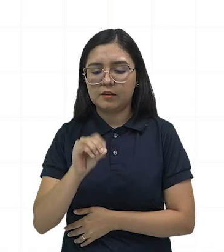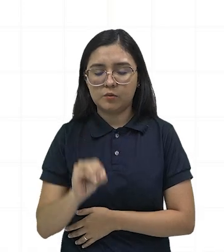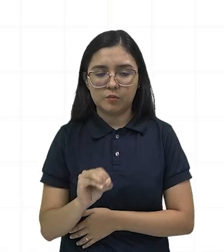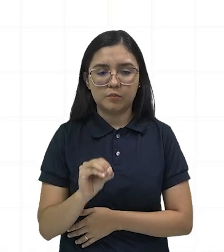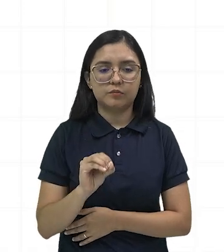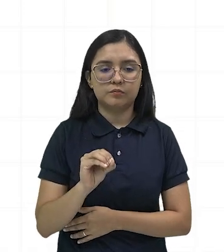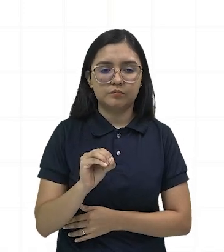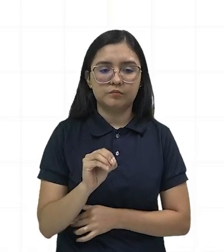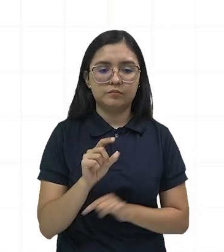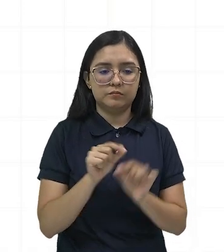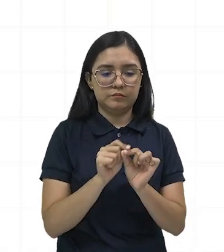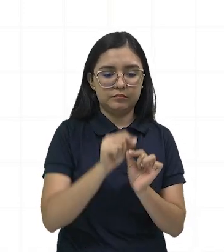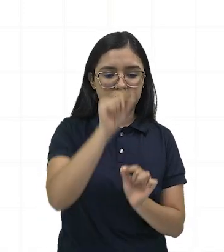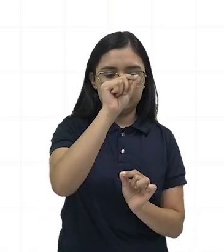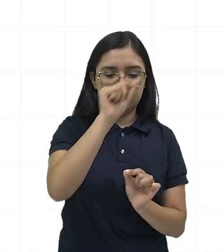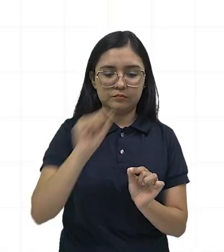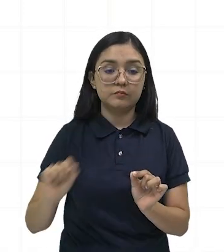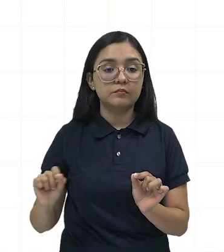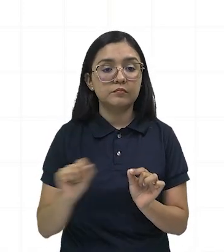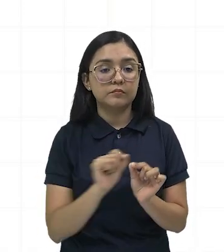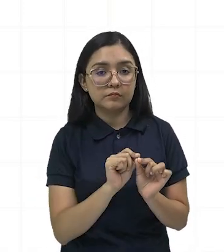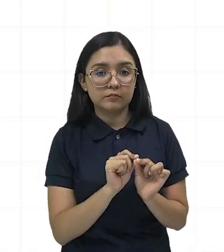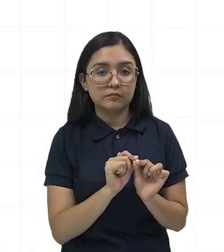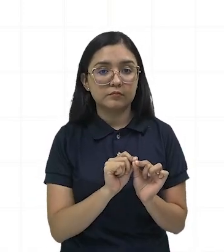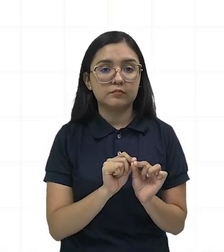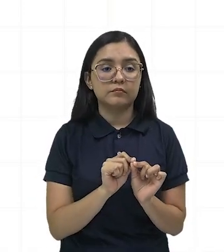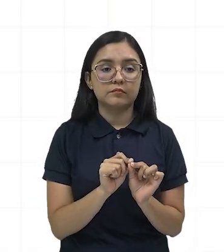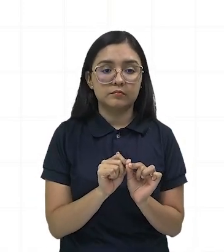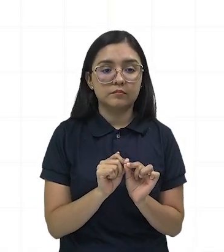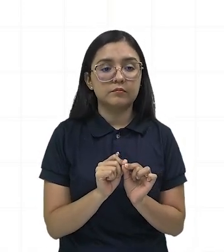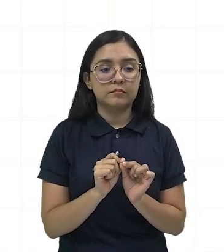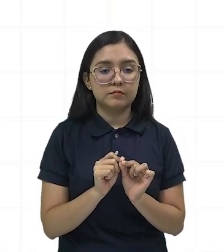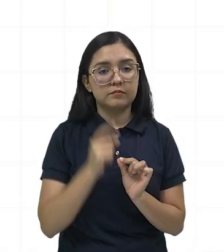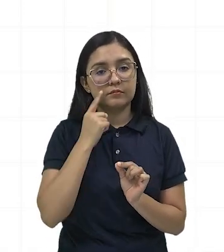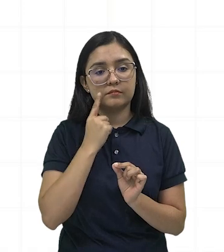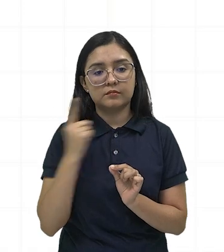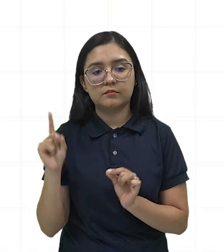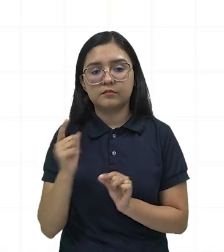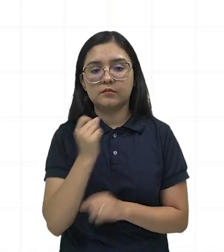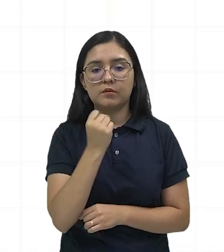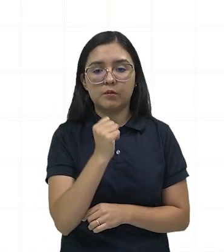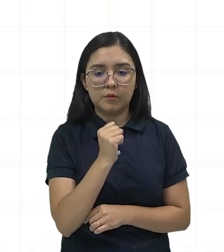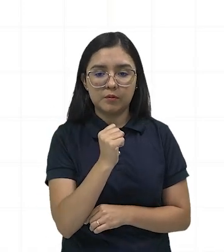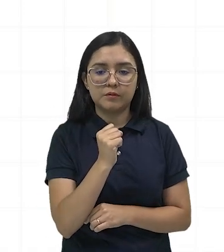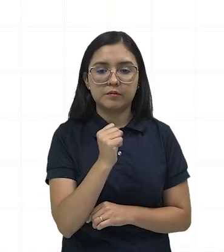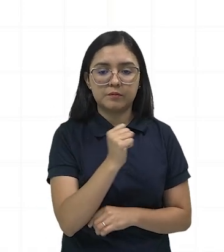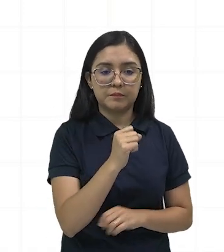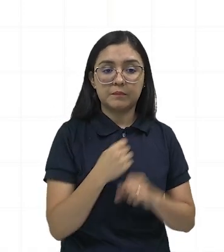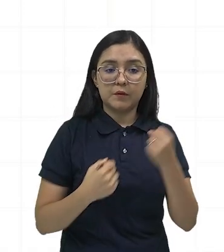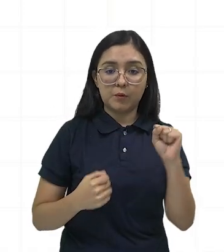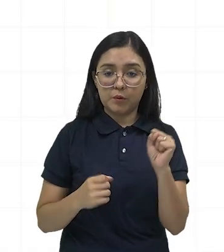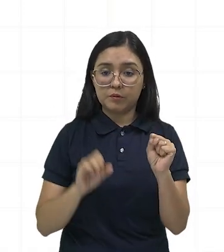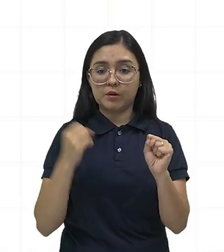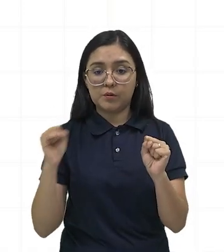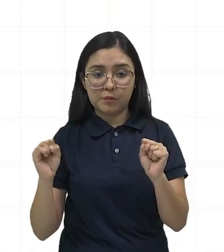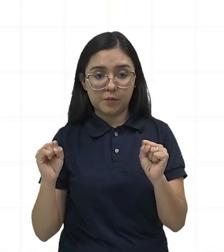lado aqui, né? Nós vimos que essa medida é igual a